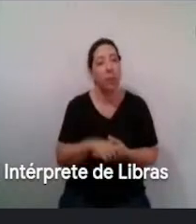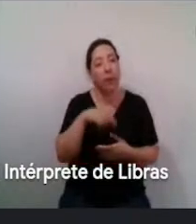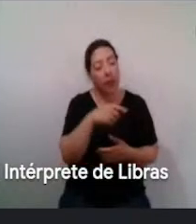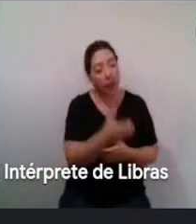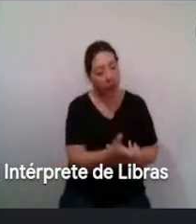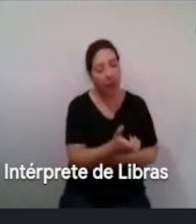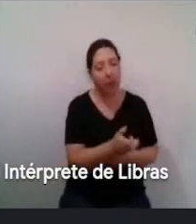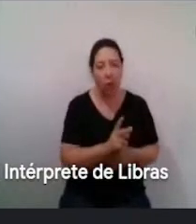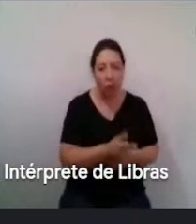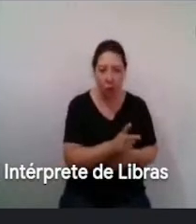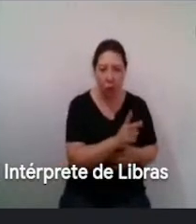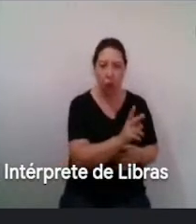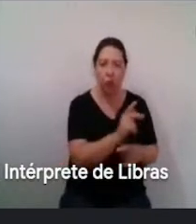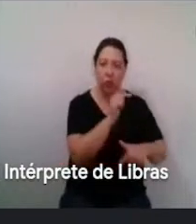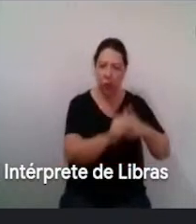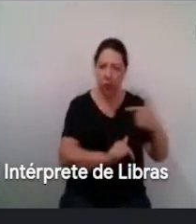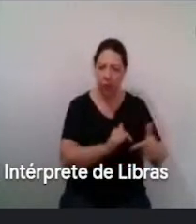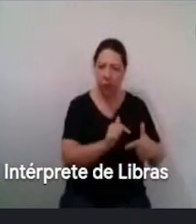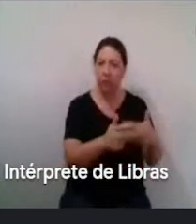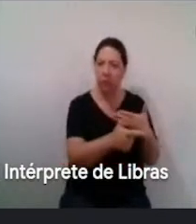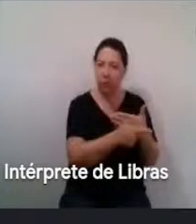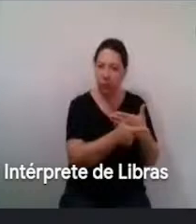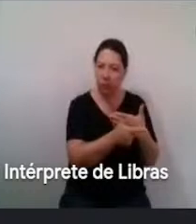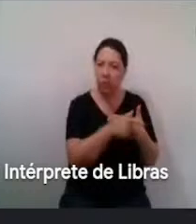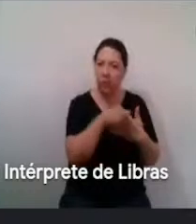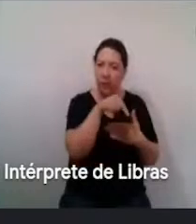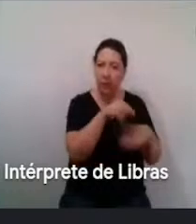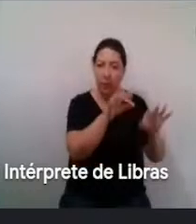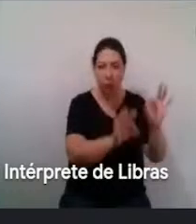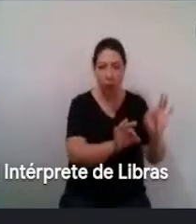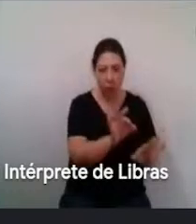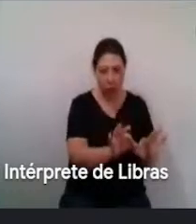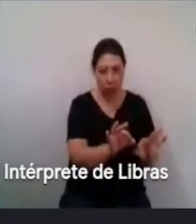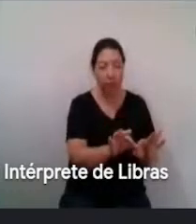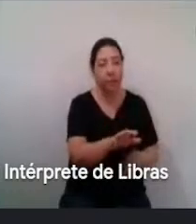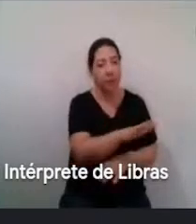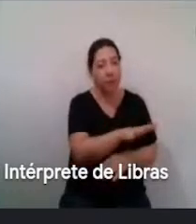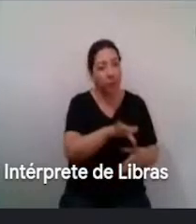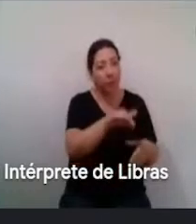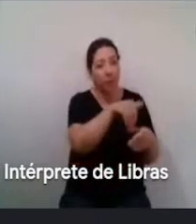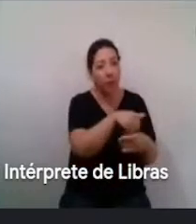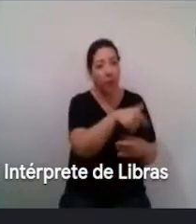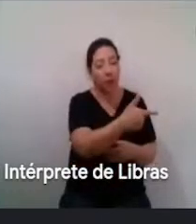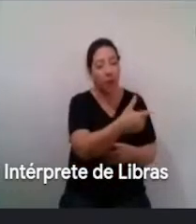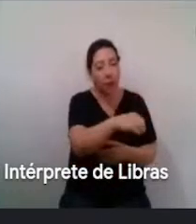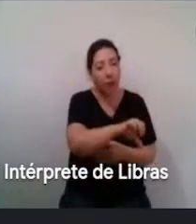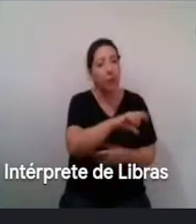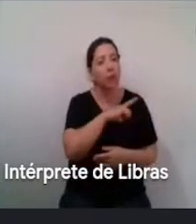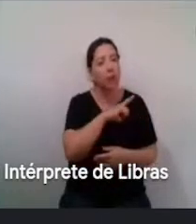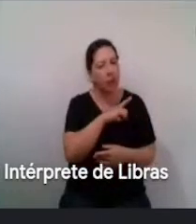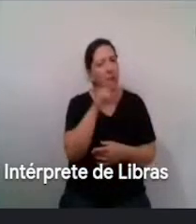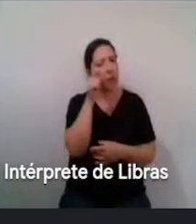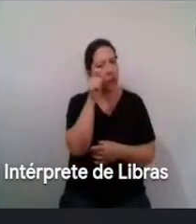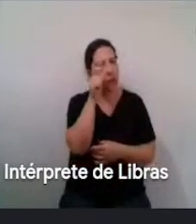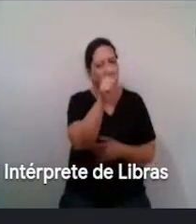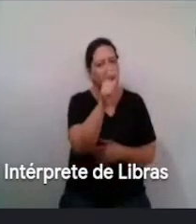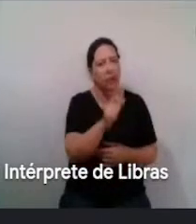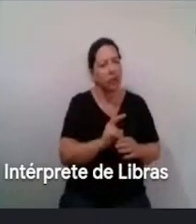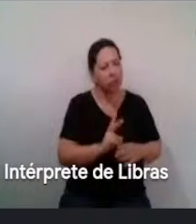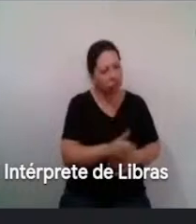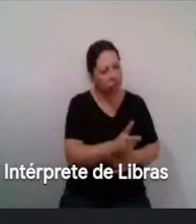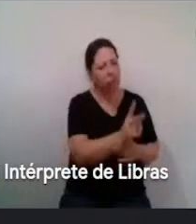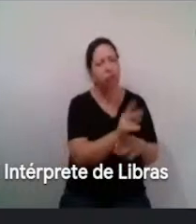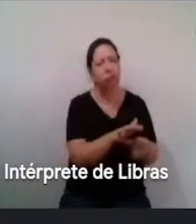nessa justiça especializada e a 29ª Zona Eleitoral tem interesse na sua permanência, entendo como razoável